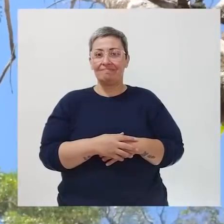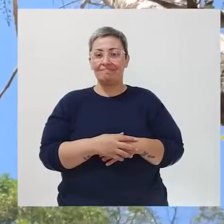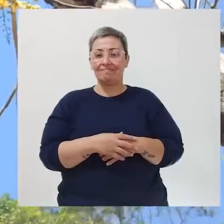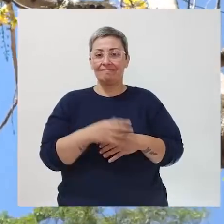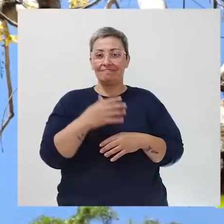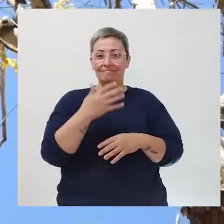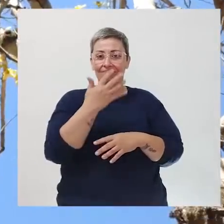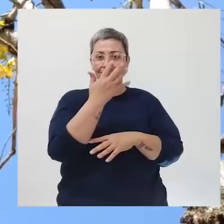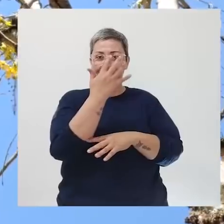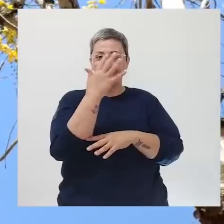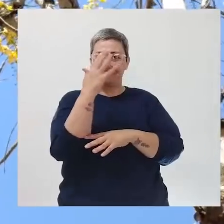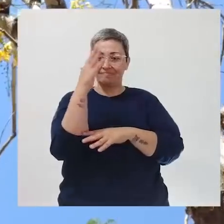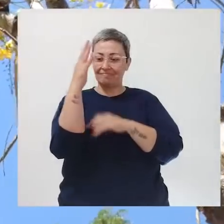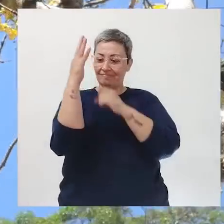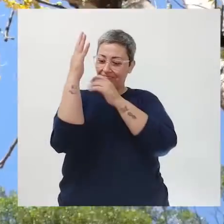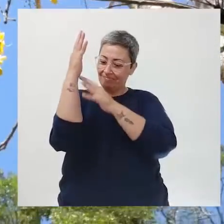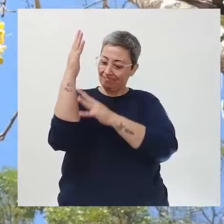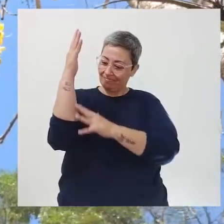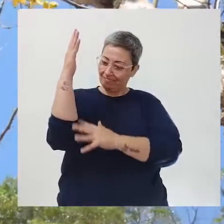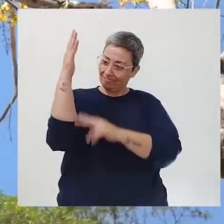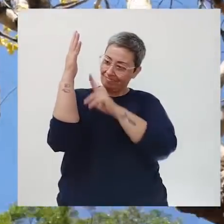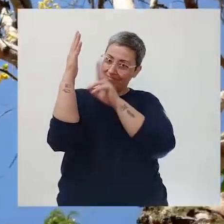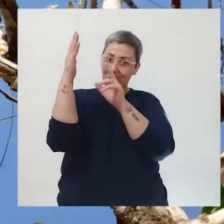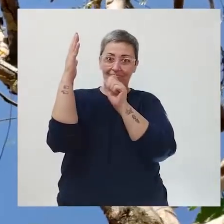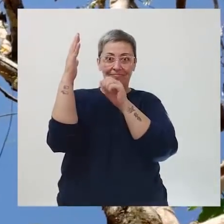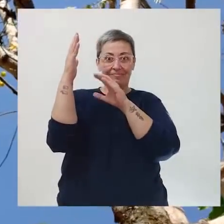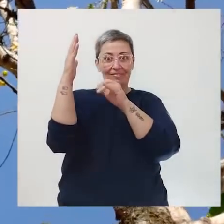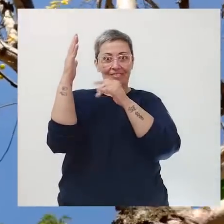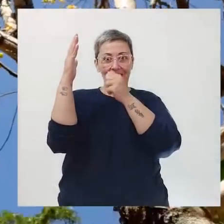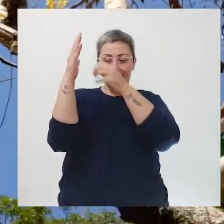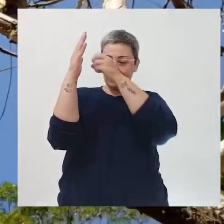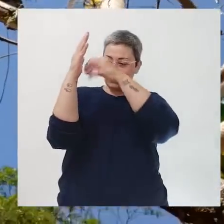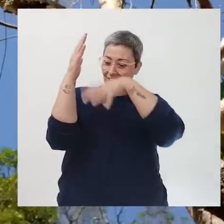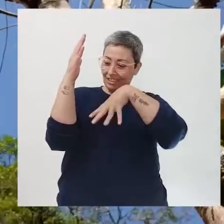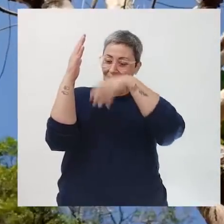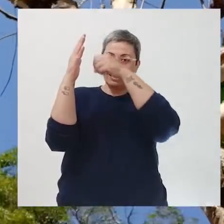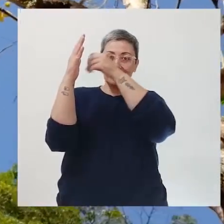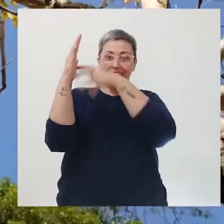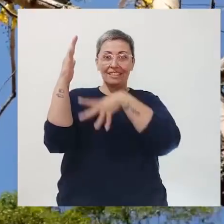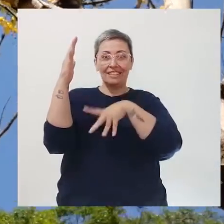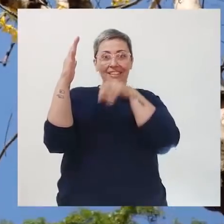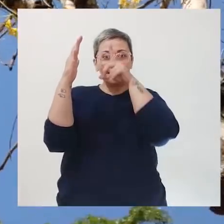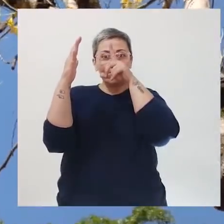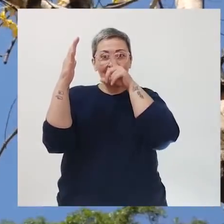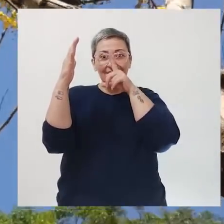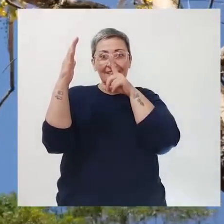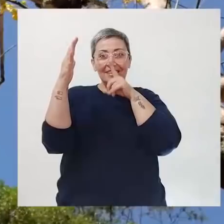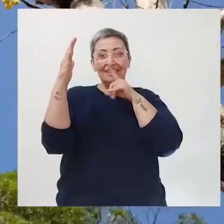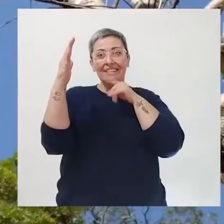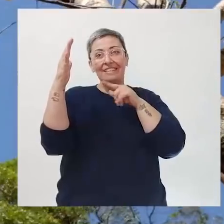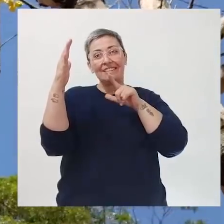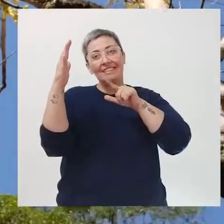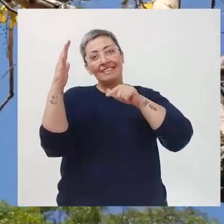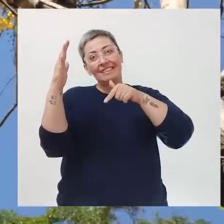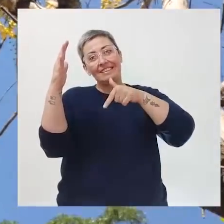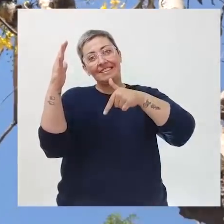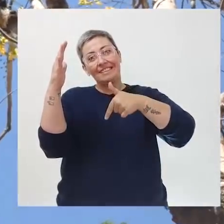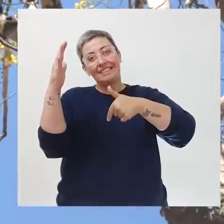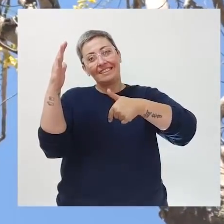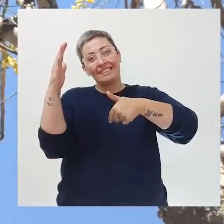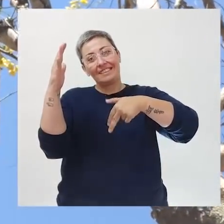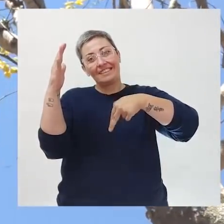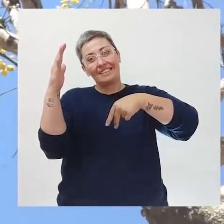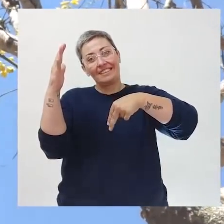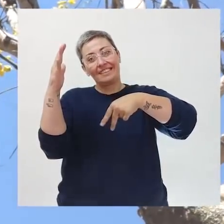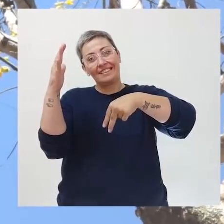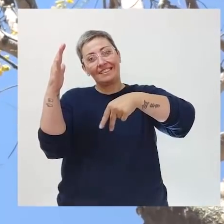Debaixo da acácia, chuva de flores de ouro retarda os meus